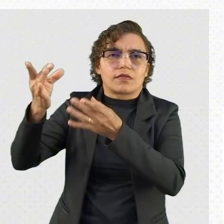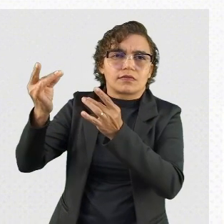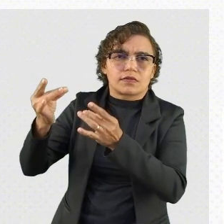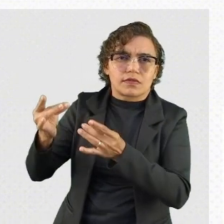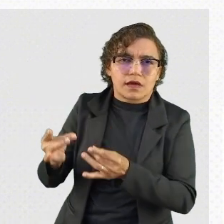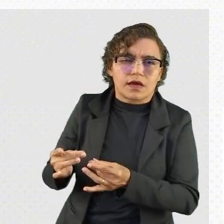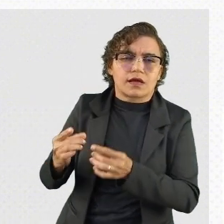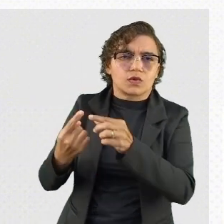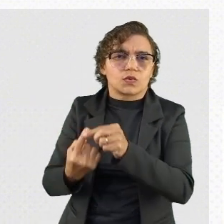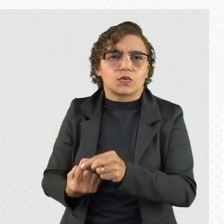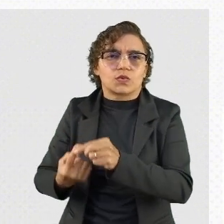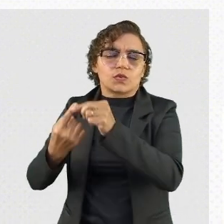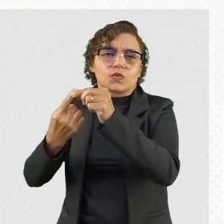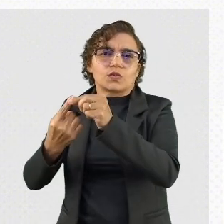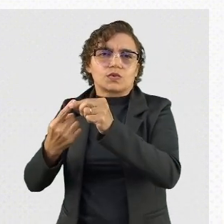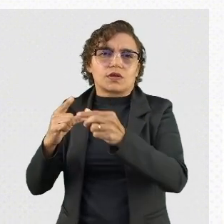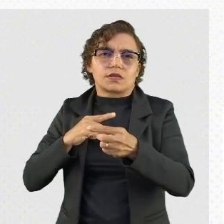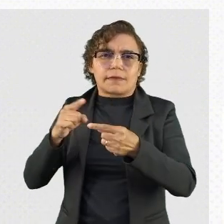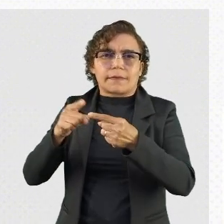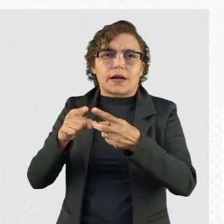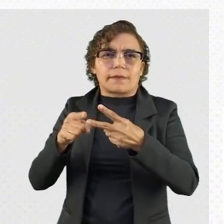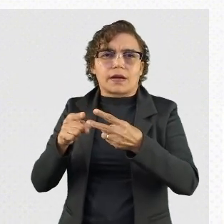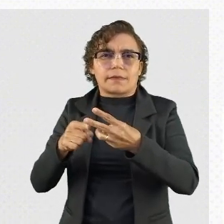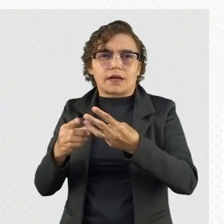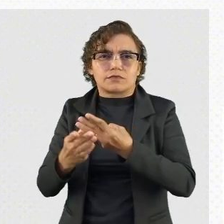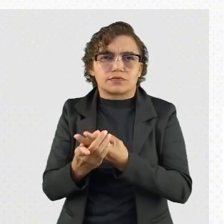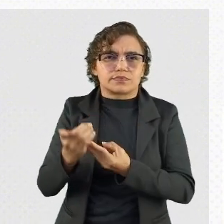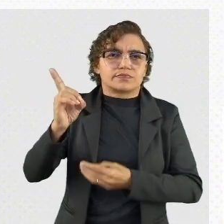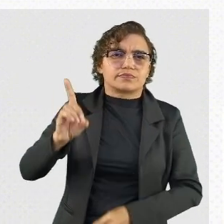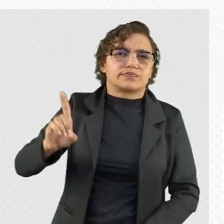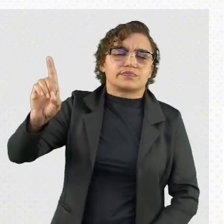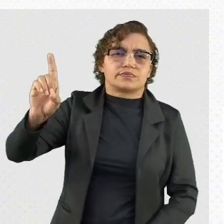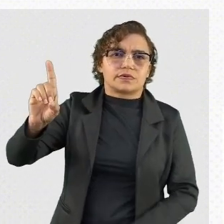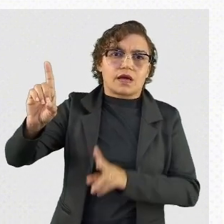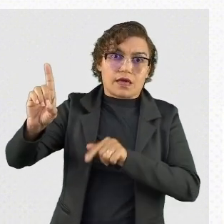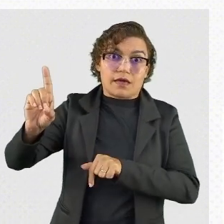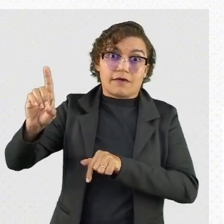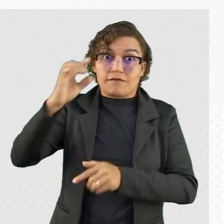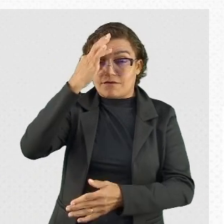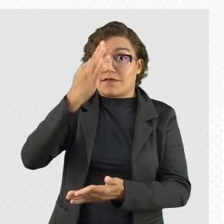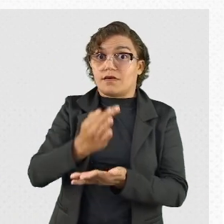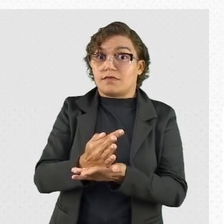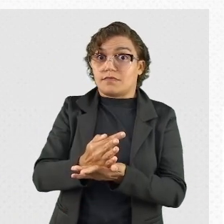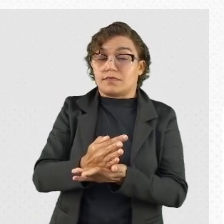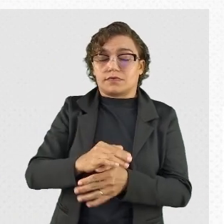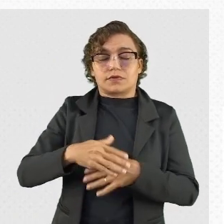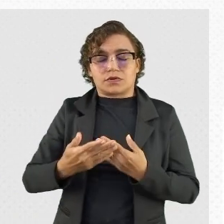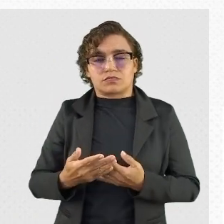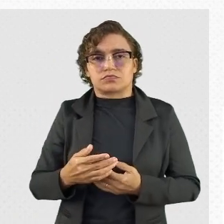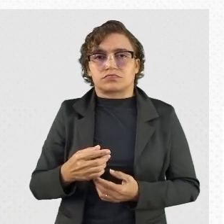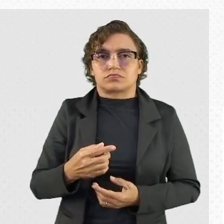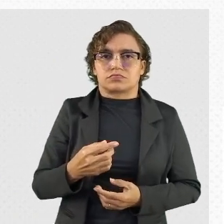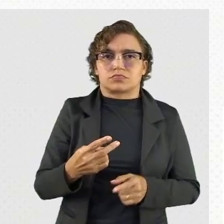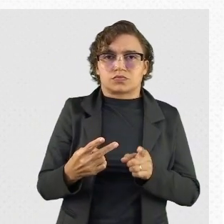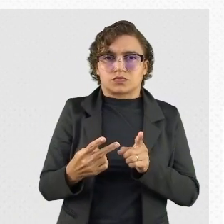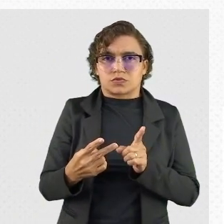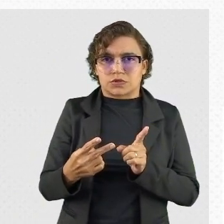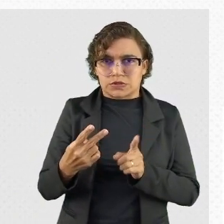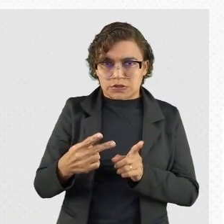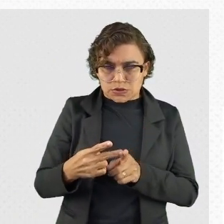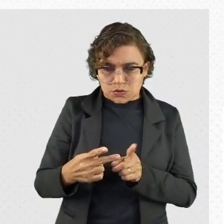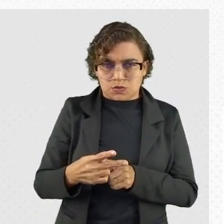ser uno e trino, tudo isso refere-se, por exemplo, à fé. A segunda modalidade